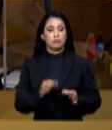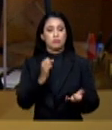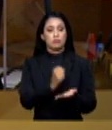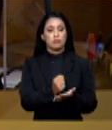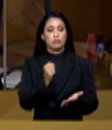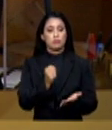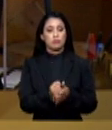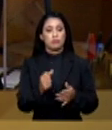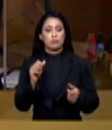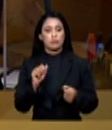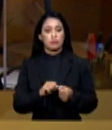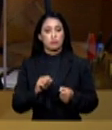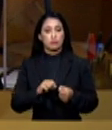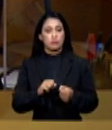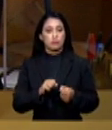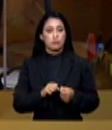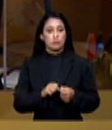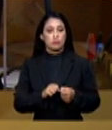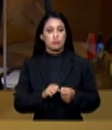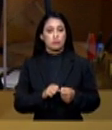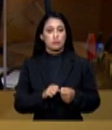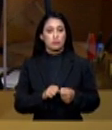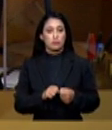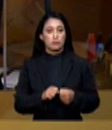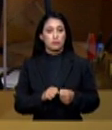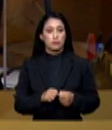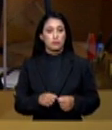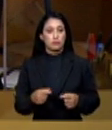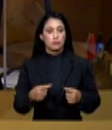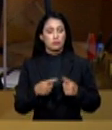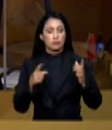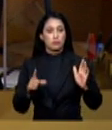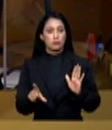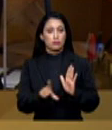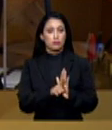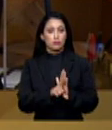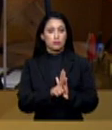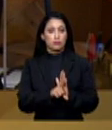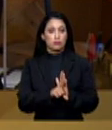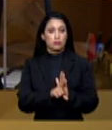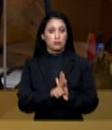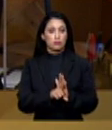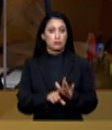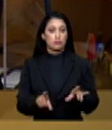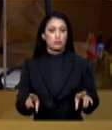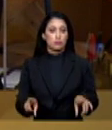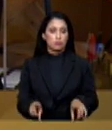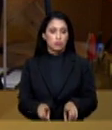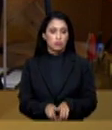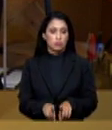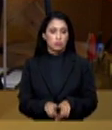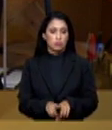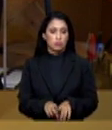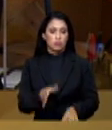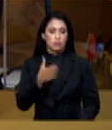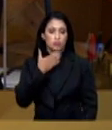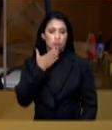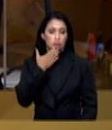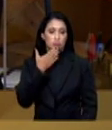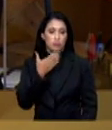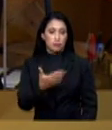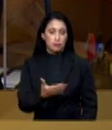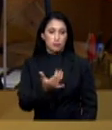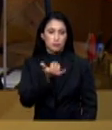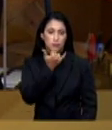dos contratos vigentes sobre essa modalidade nos termos da lei de Regência também aqui e com as meninas de